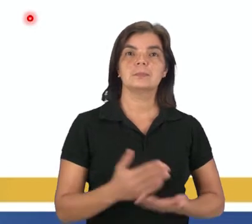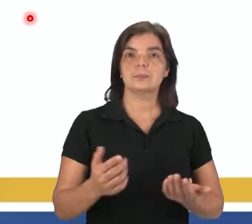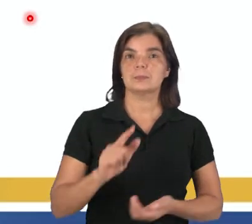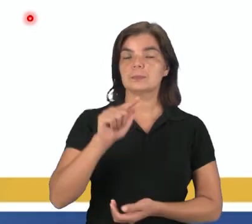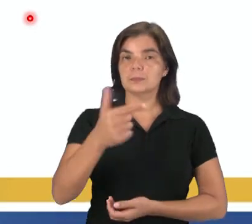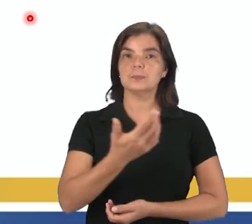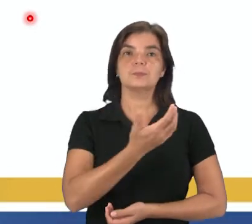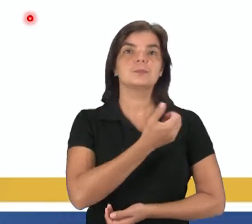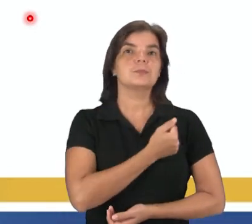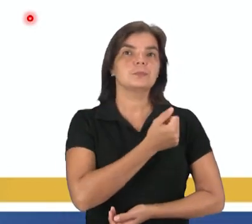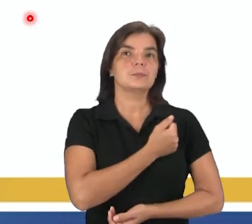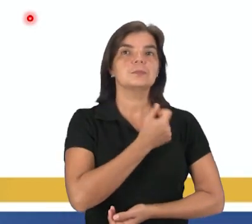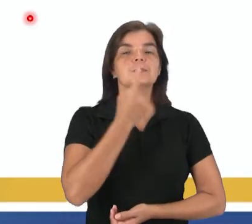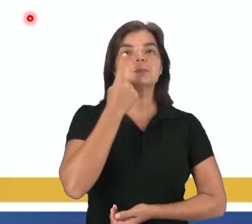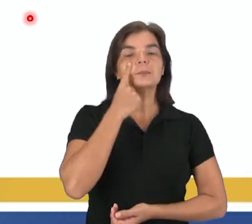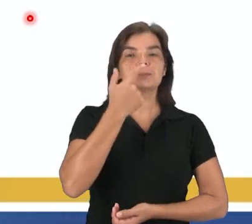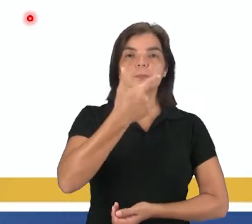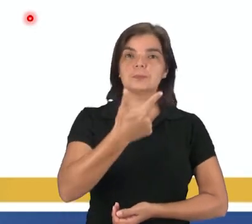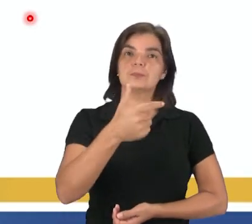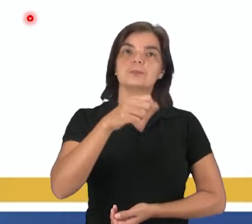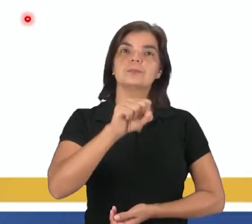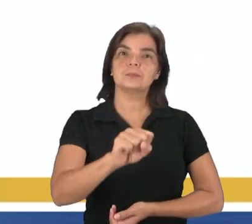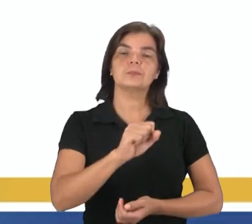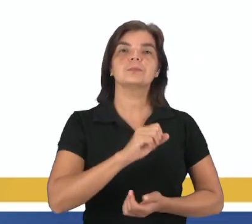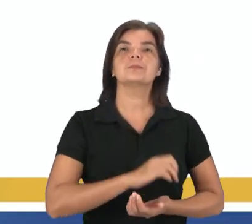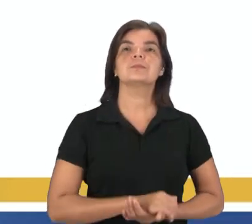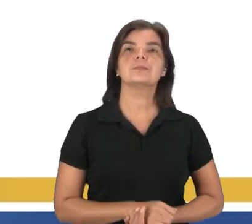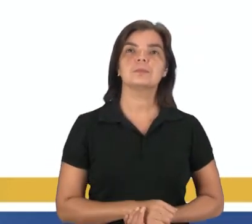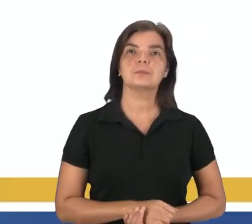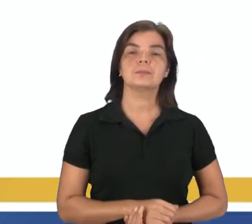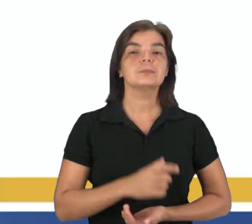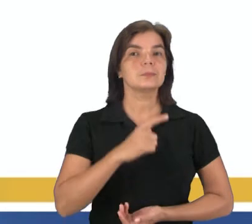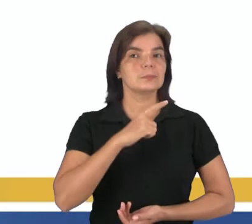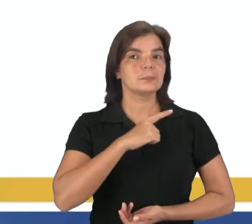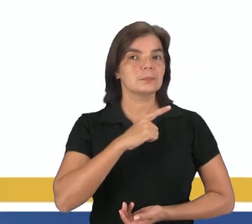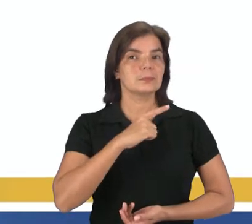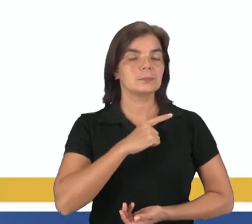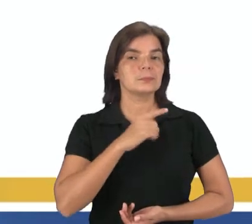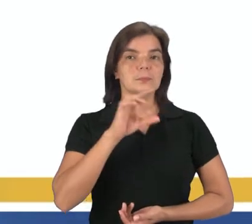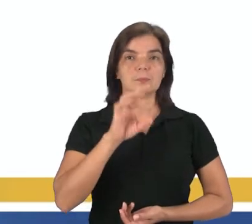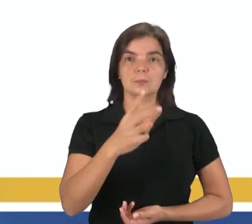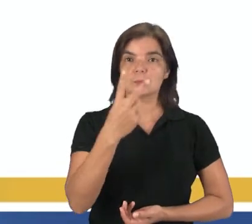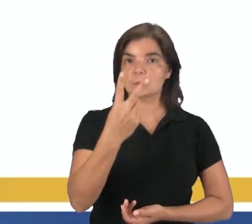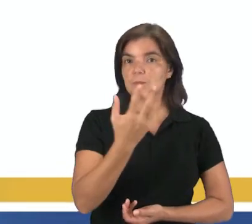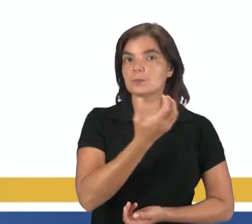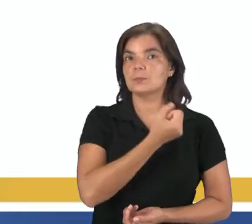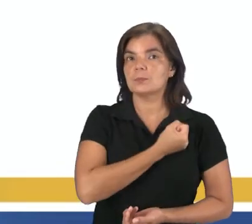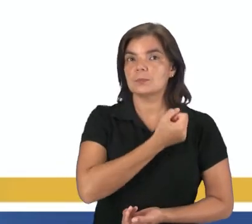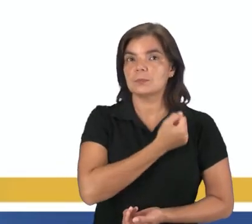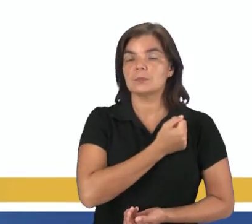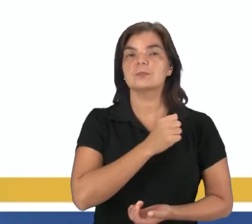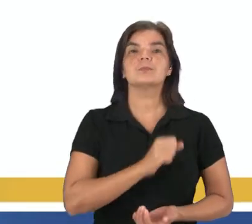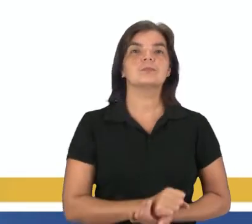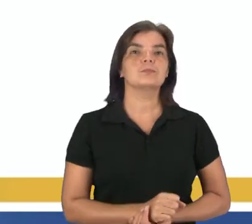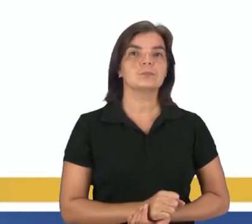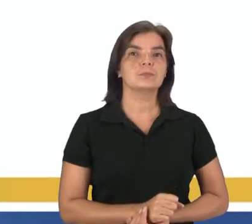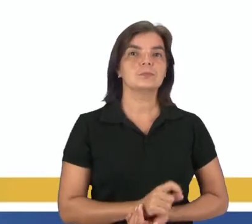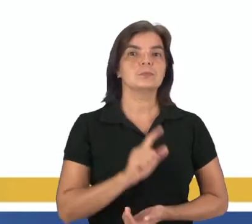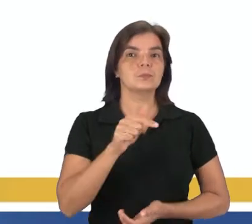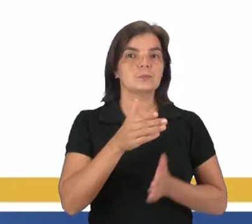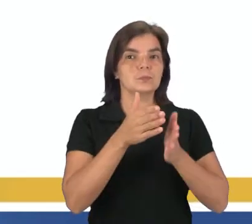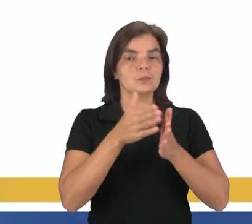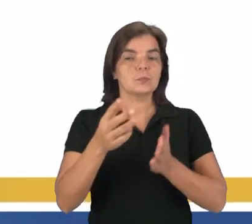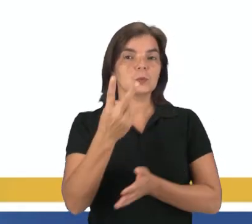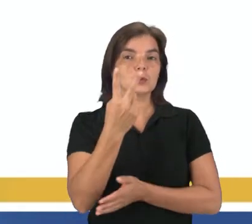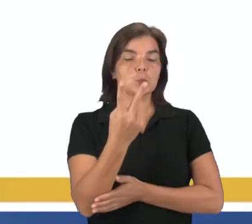um número. Vamos ver esse aqui, 28. Nós temos apenas 2 algarismos. Então, nós temos uma